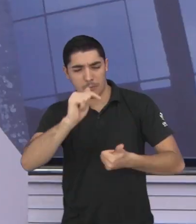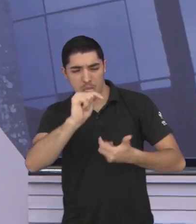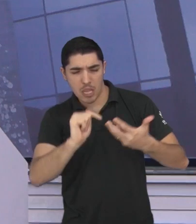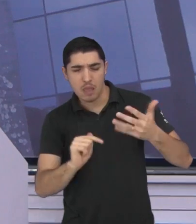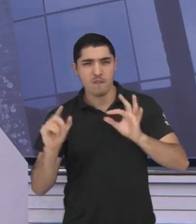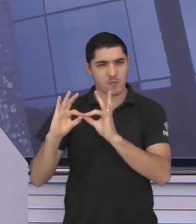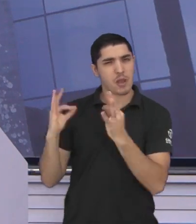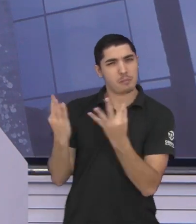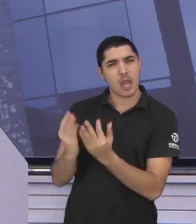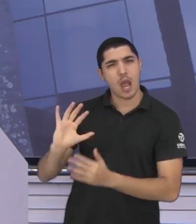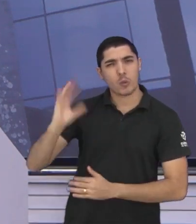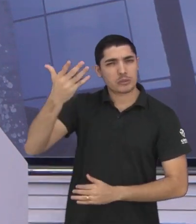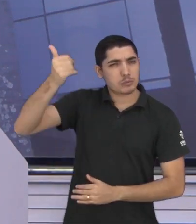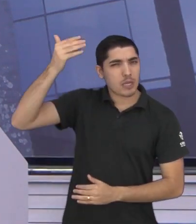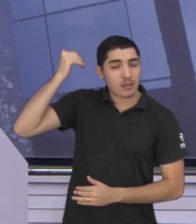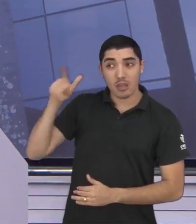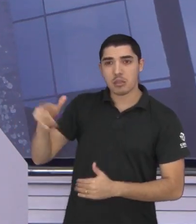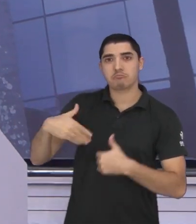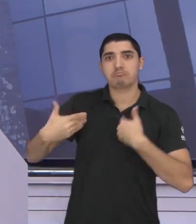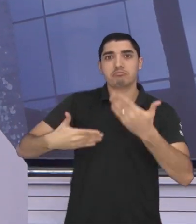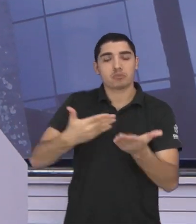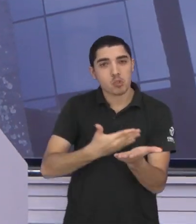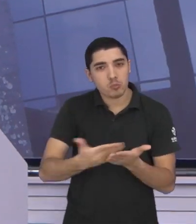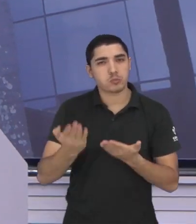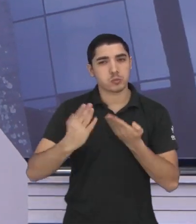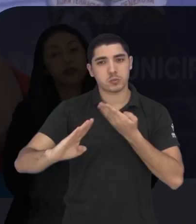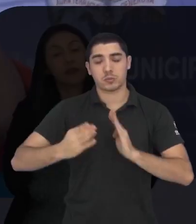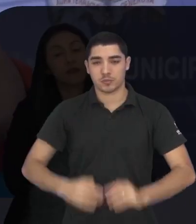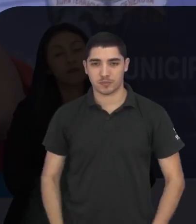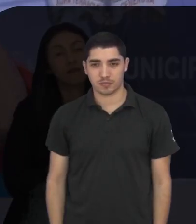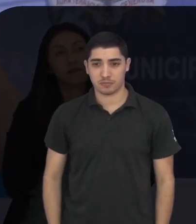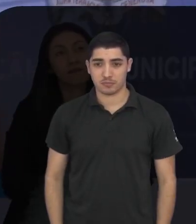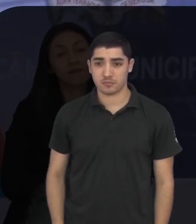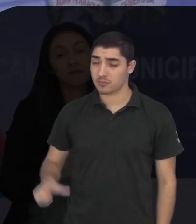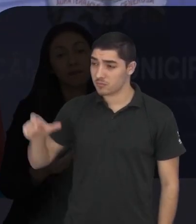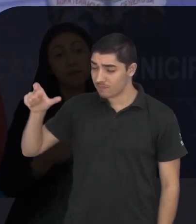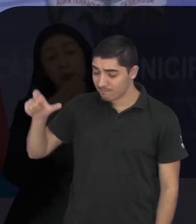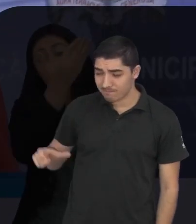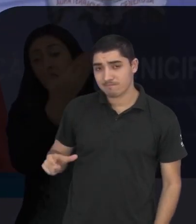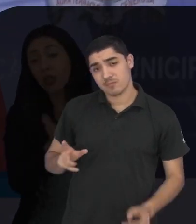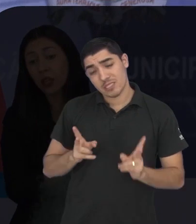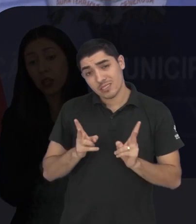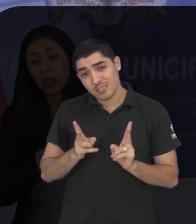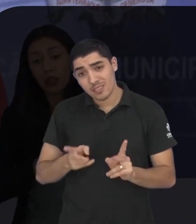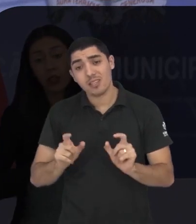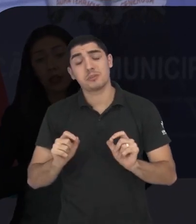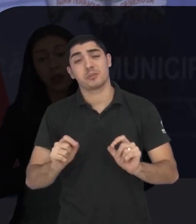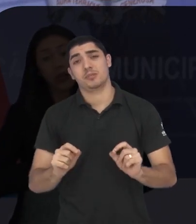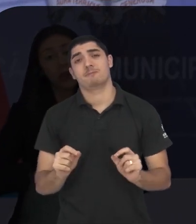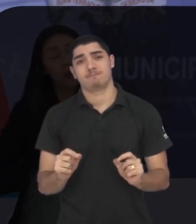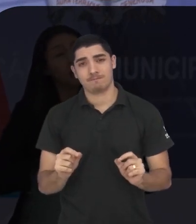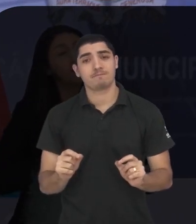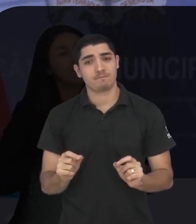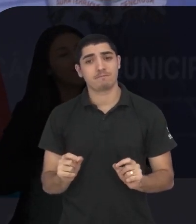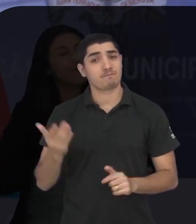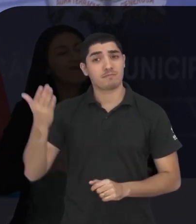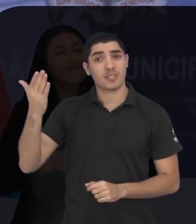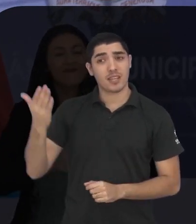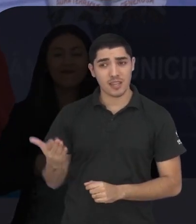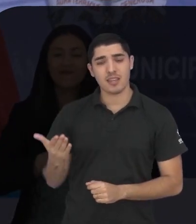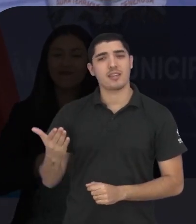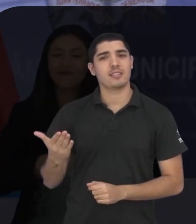conta da gente conhecer, não só conhecer o fluxo de atendimento, todos os fluxos que a gente tem, mas de ter